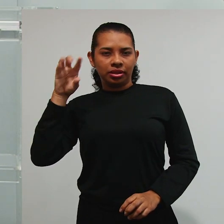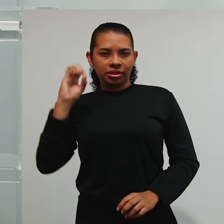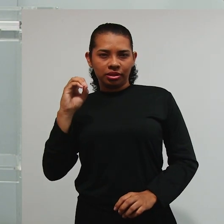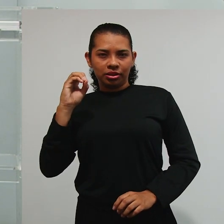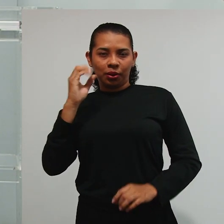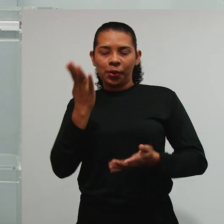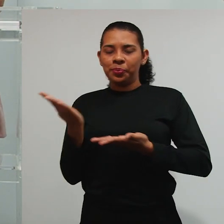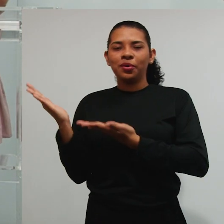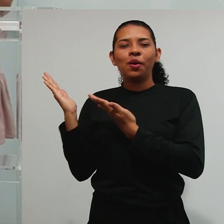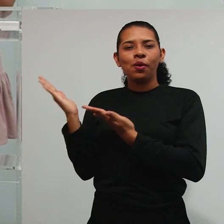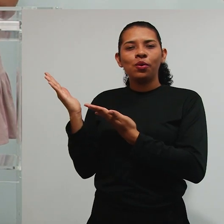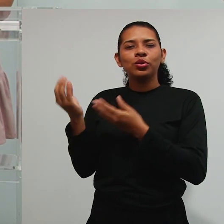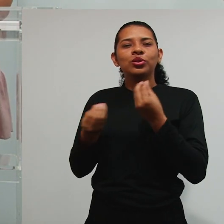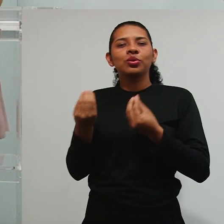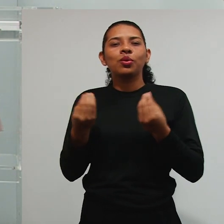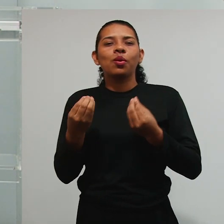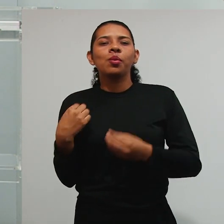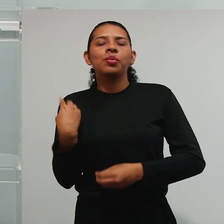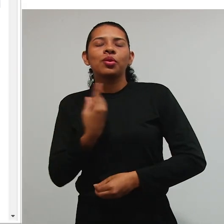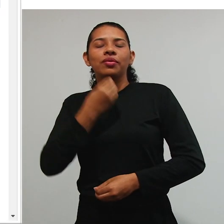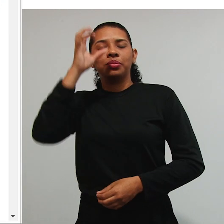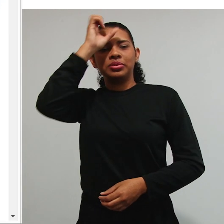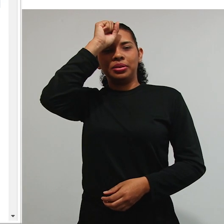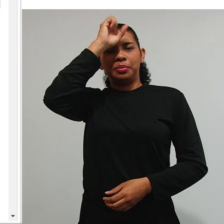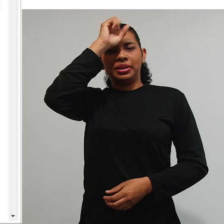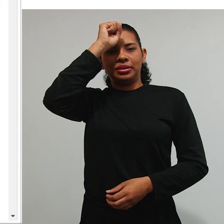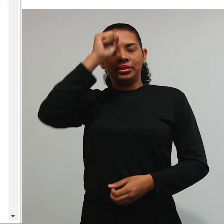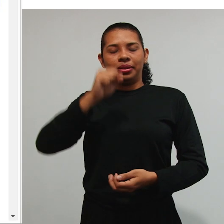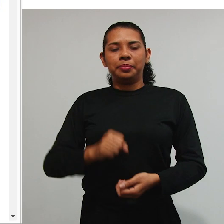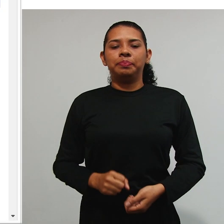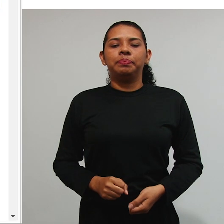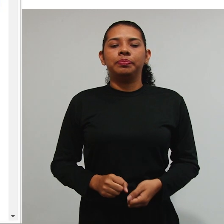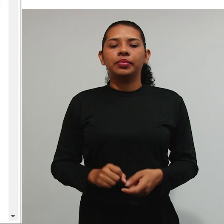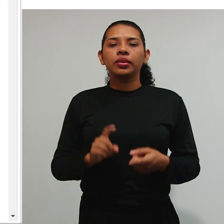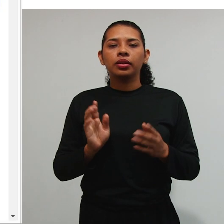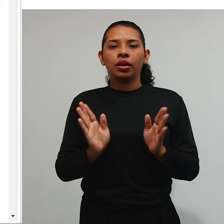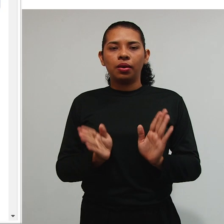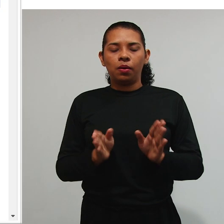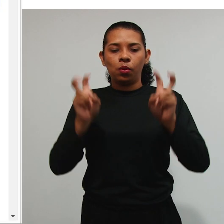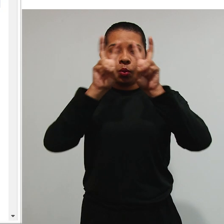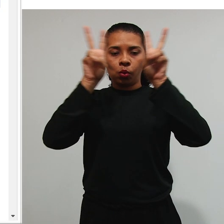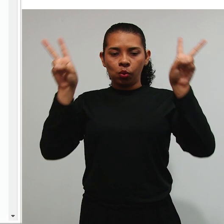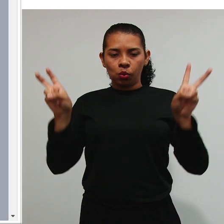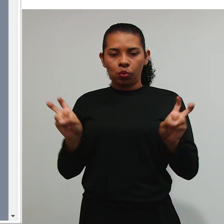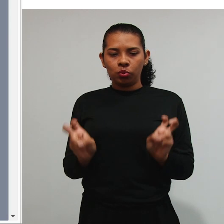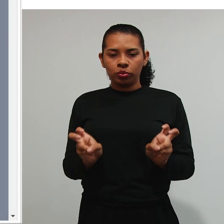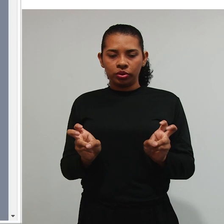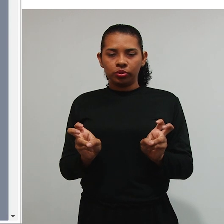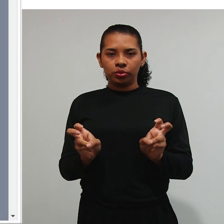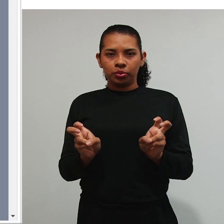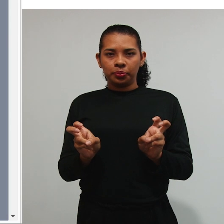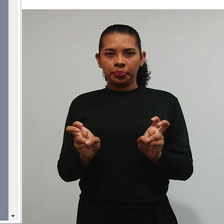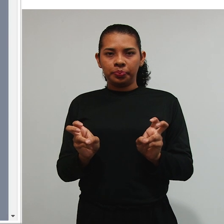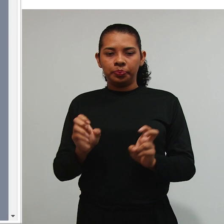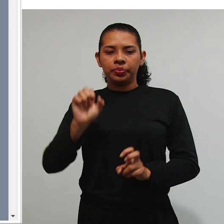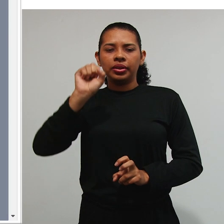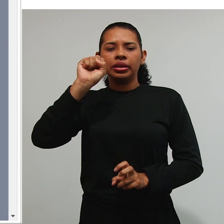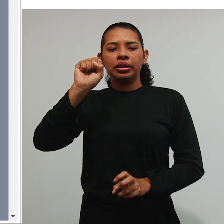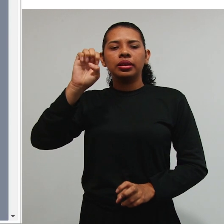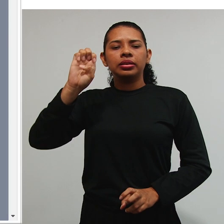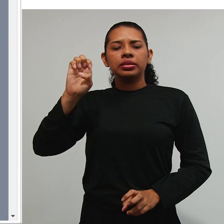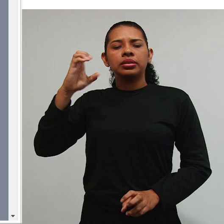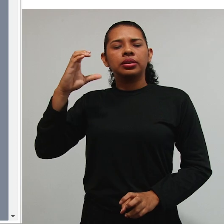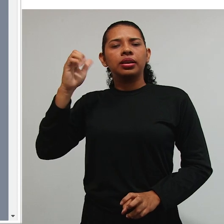na nossa tela interativa como é que se dá essas formatações. Então, a gente tem aqui títulos e sessões. O que